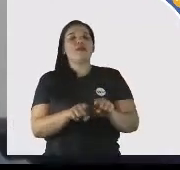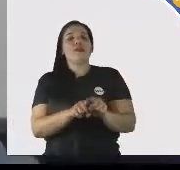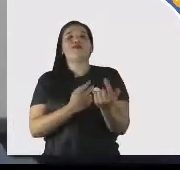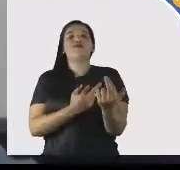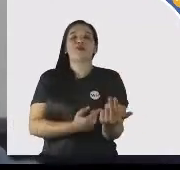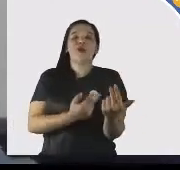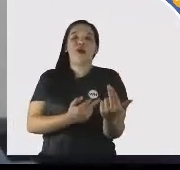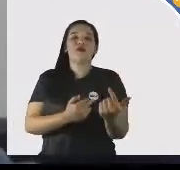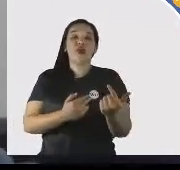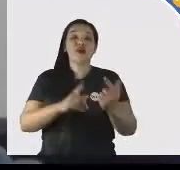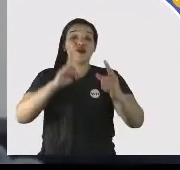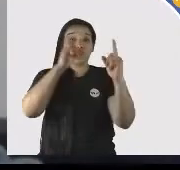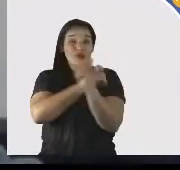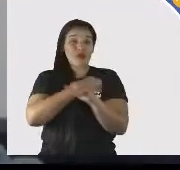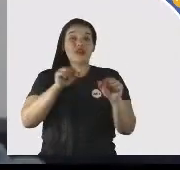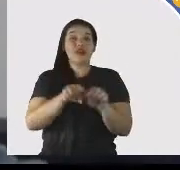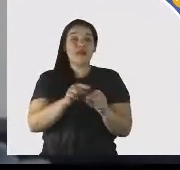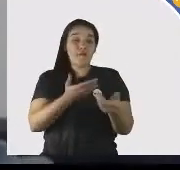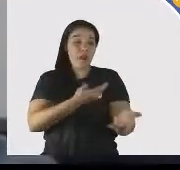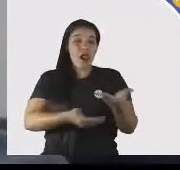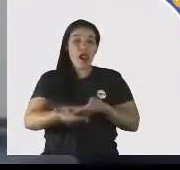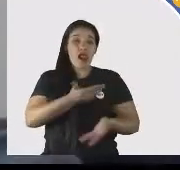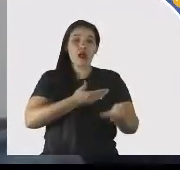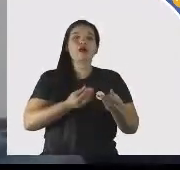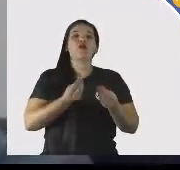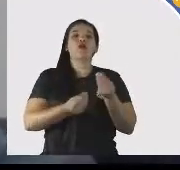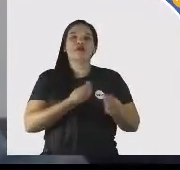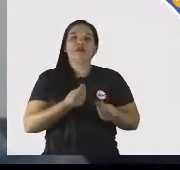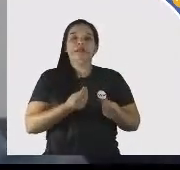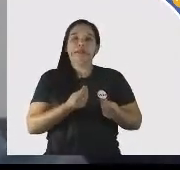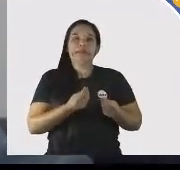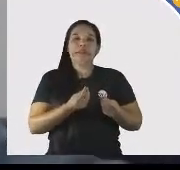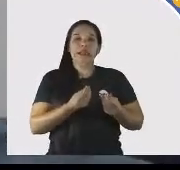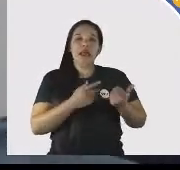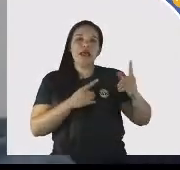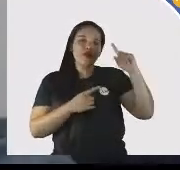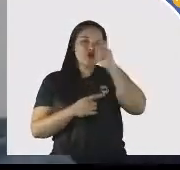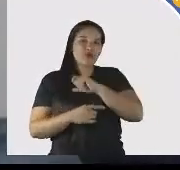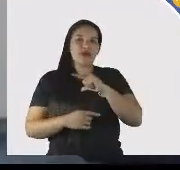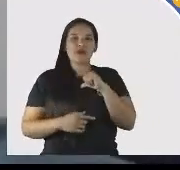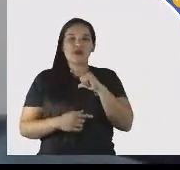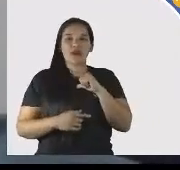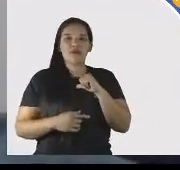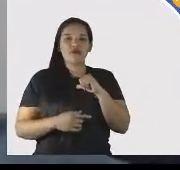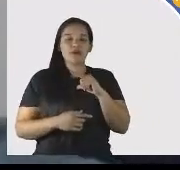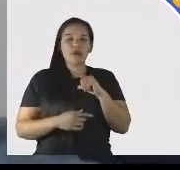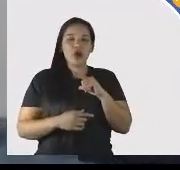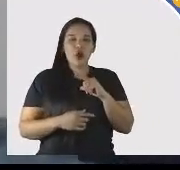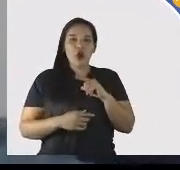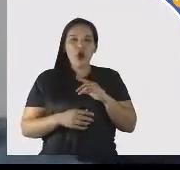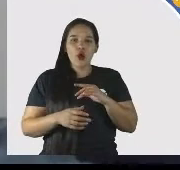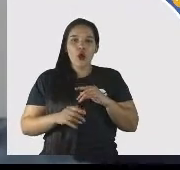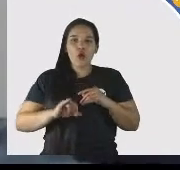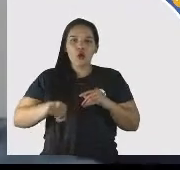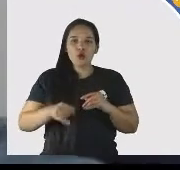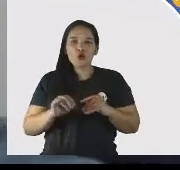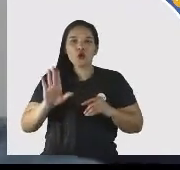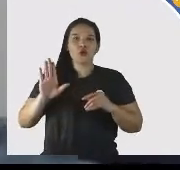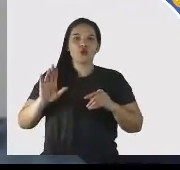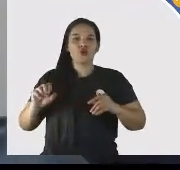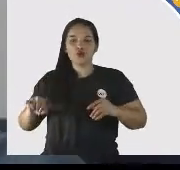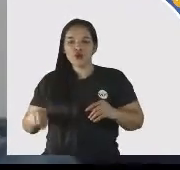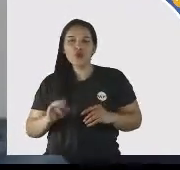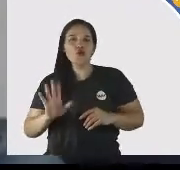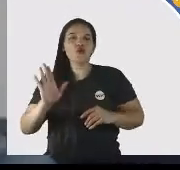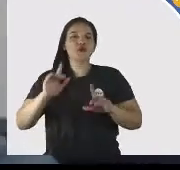dificulta um pouco a renovação da frota Principalmente quando a taxa de juros aumenta e os veículos usados